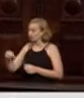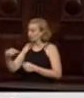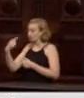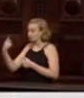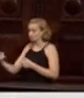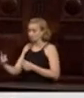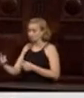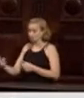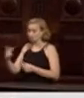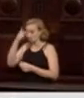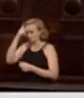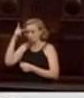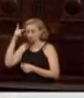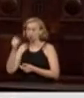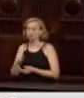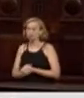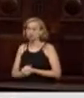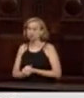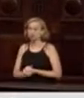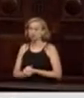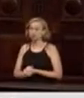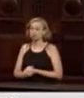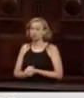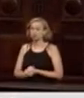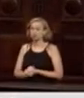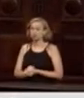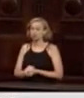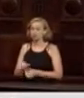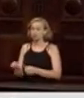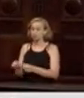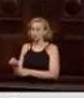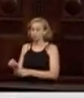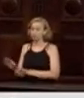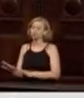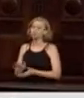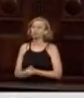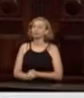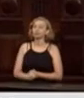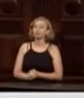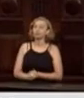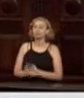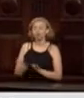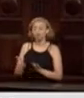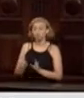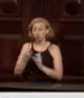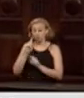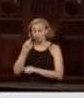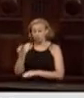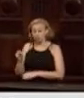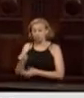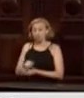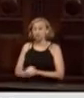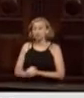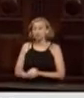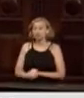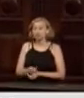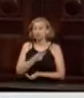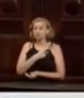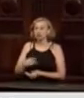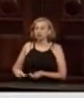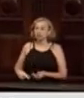CPI fosse composta por deputados indicados por partidos da base do governo. Então, ali, a presidência